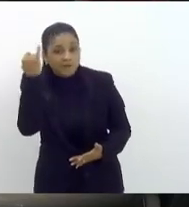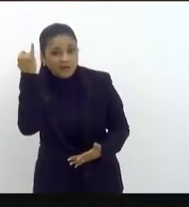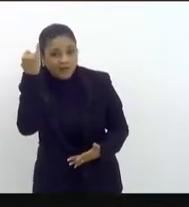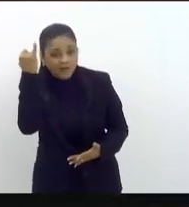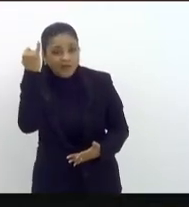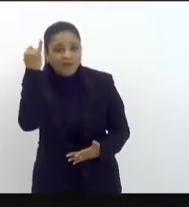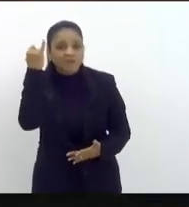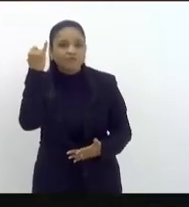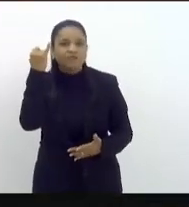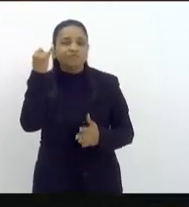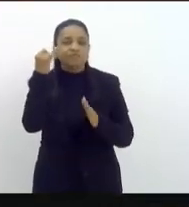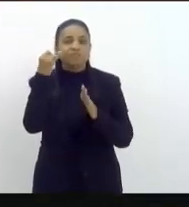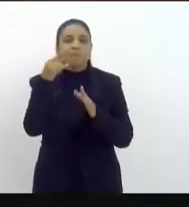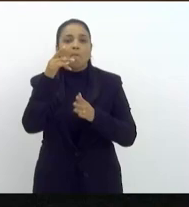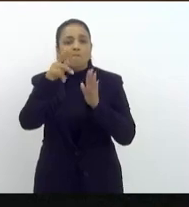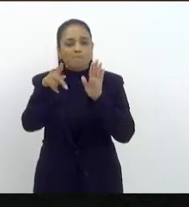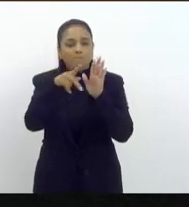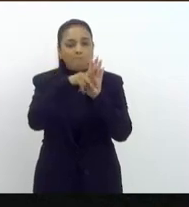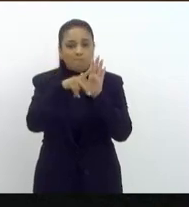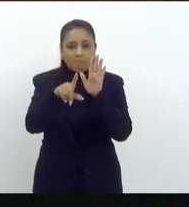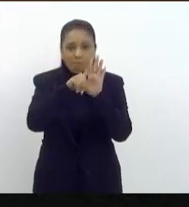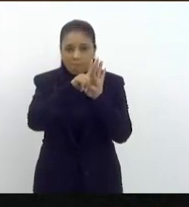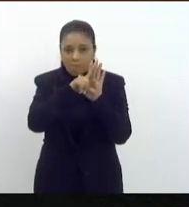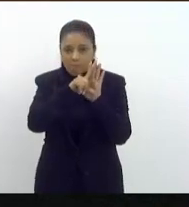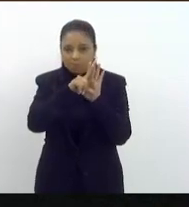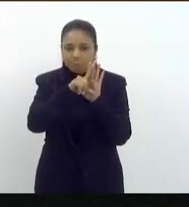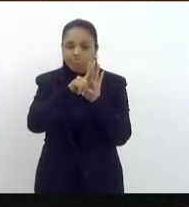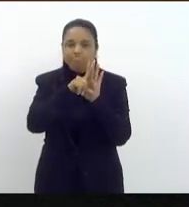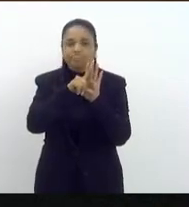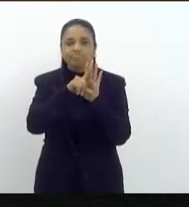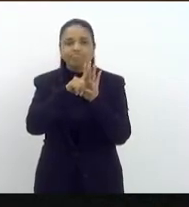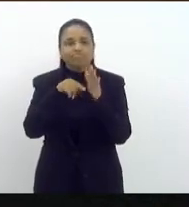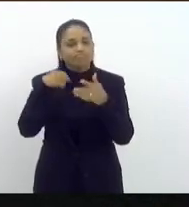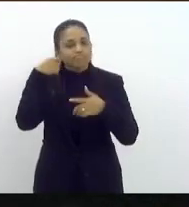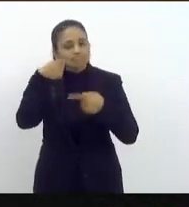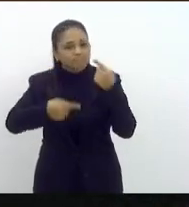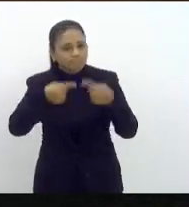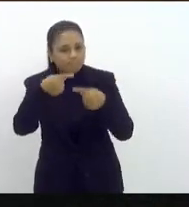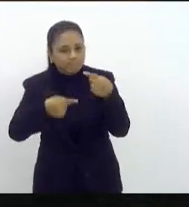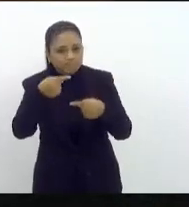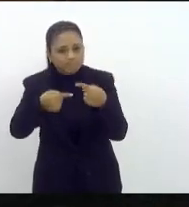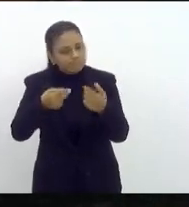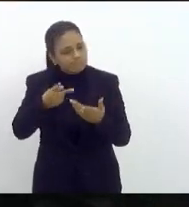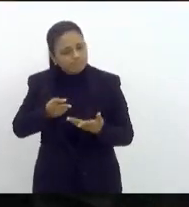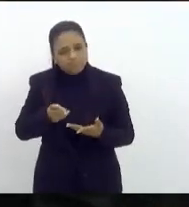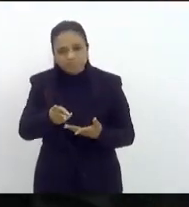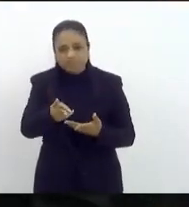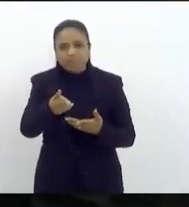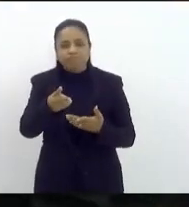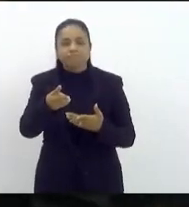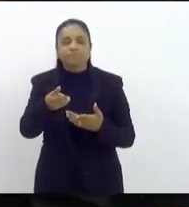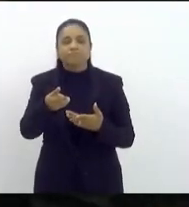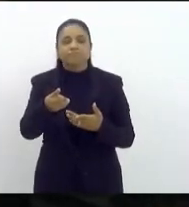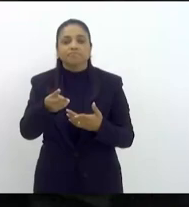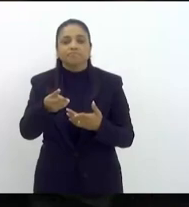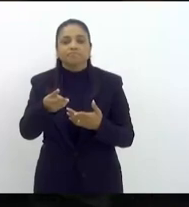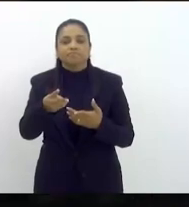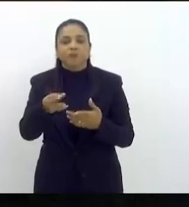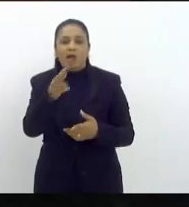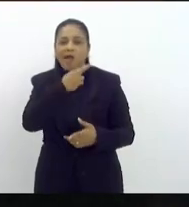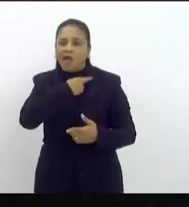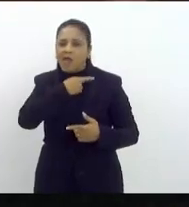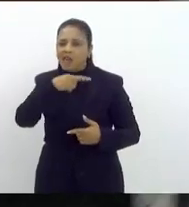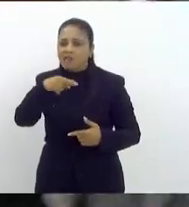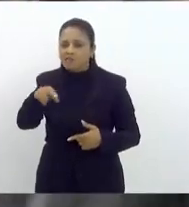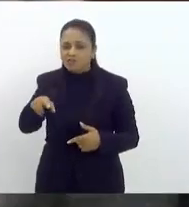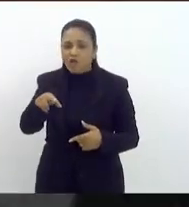um dos projetos que vem na esteira do debate permanente que nós temos feitos feito com as religiões